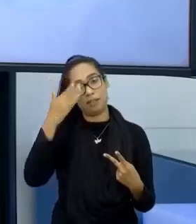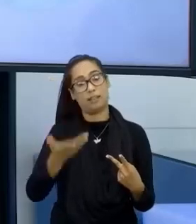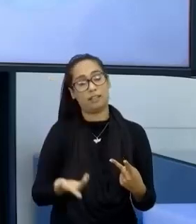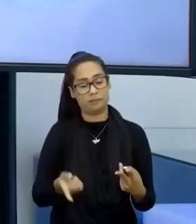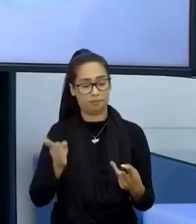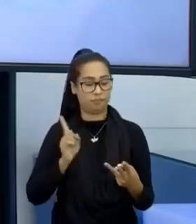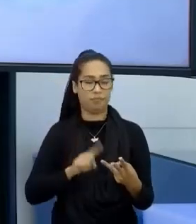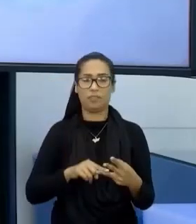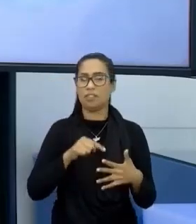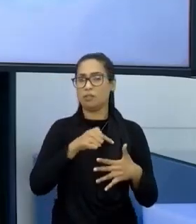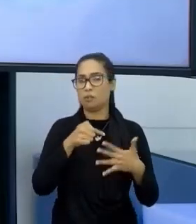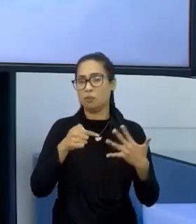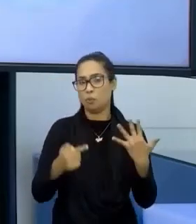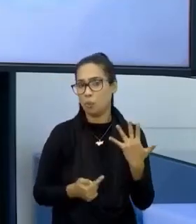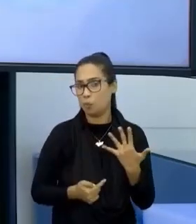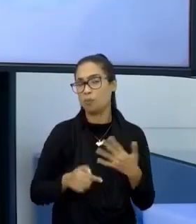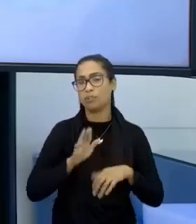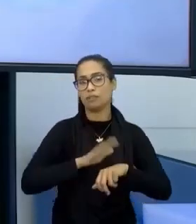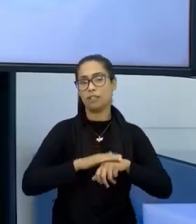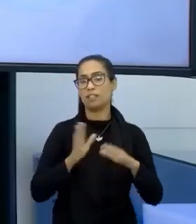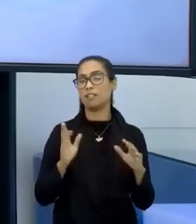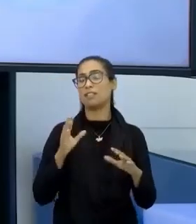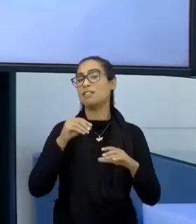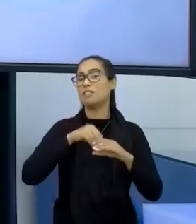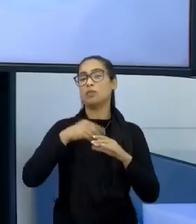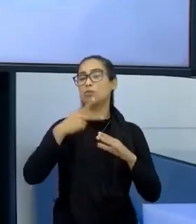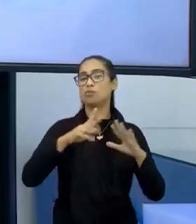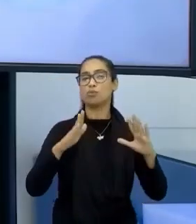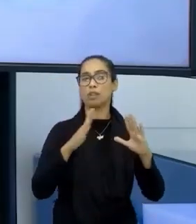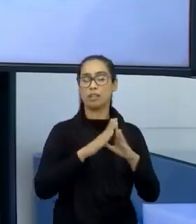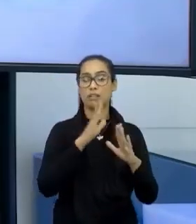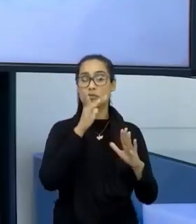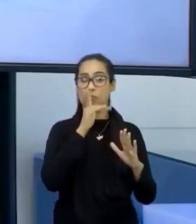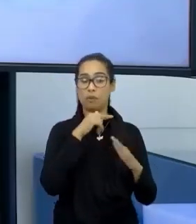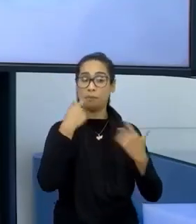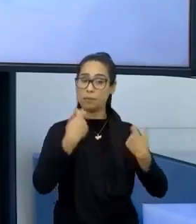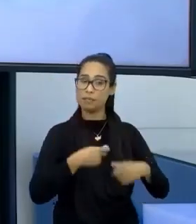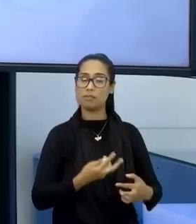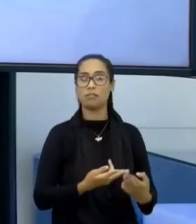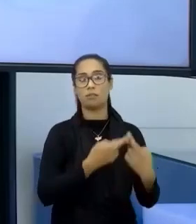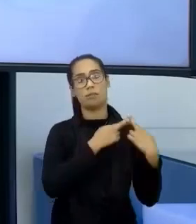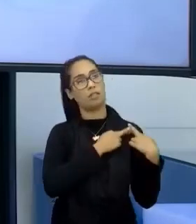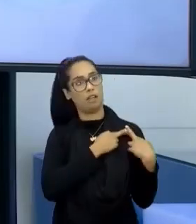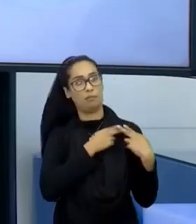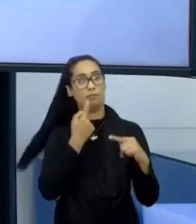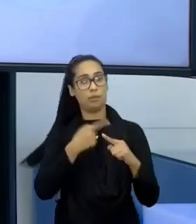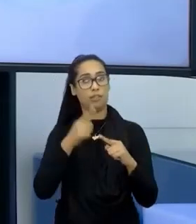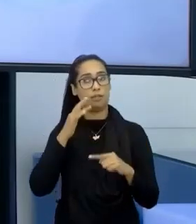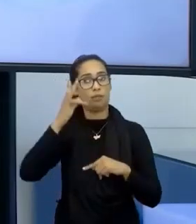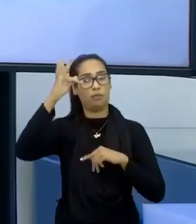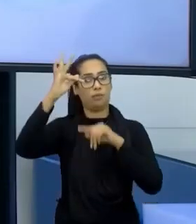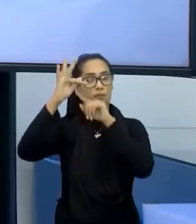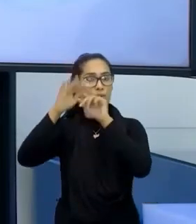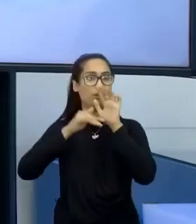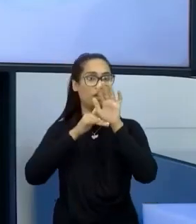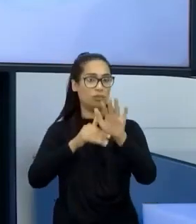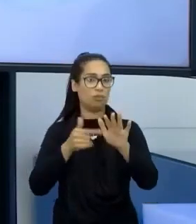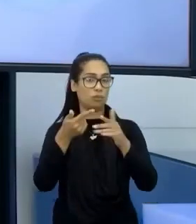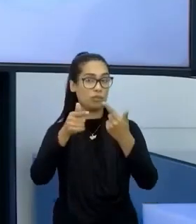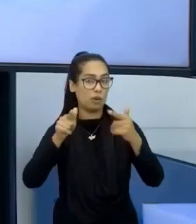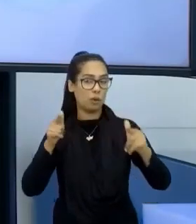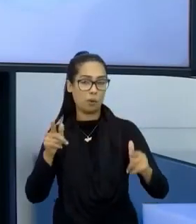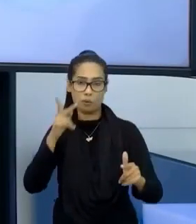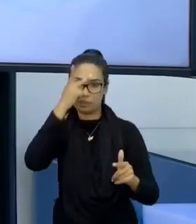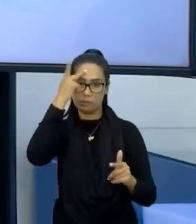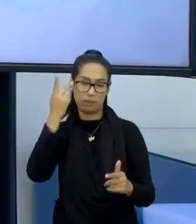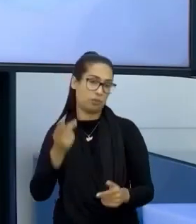mas você está desperdiçando uma água que vai ser utilizada pela sua geração posterior. Então nós temos que ter essa consciência